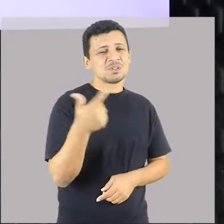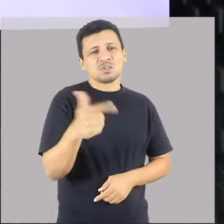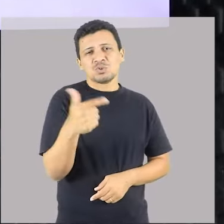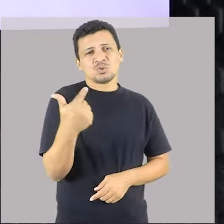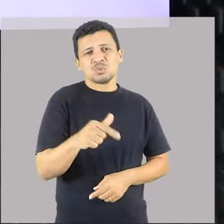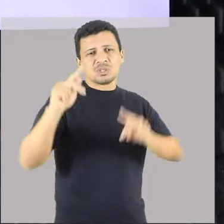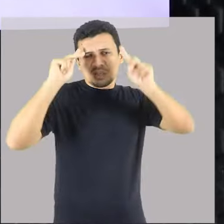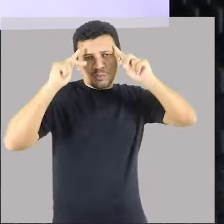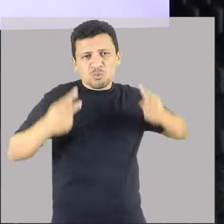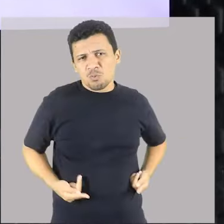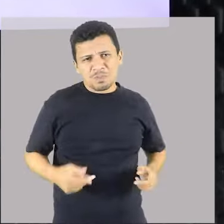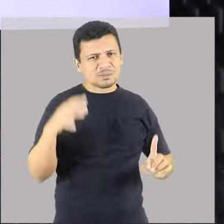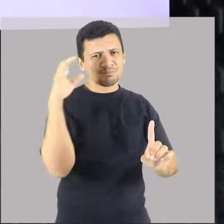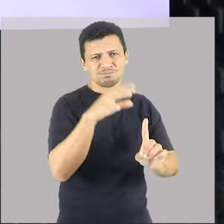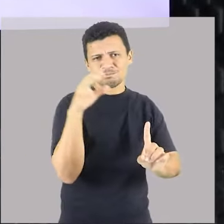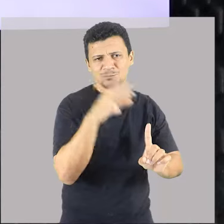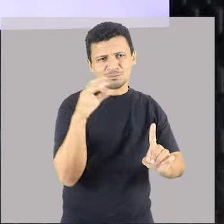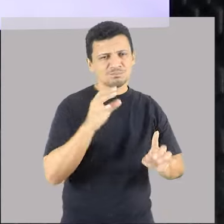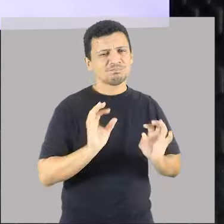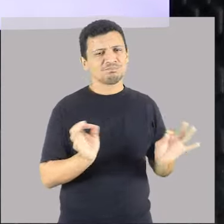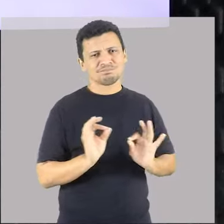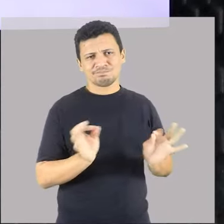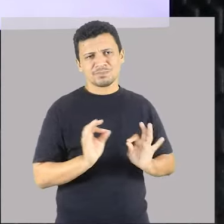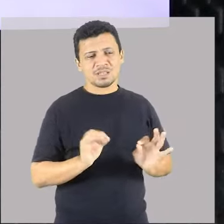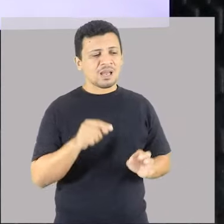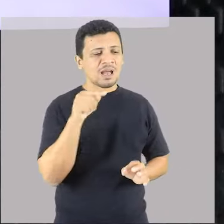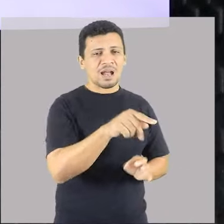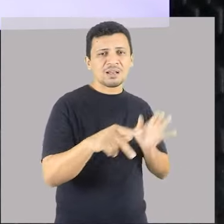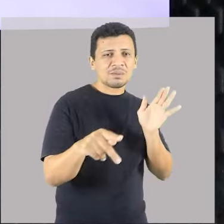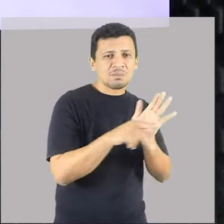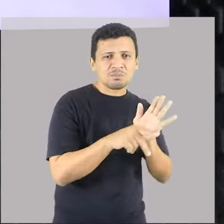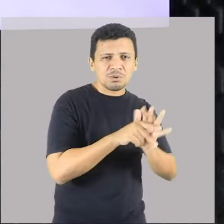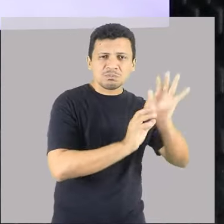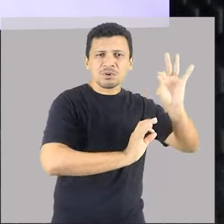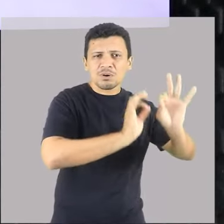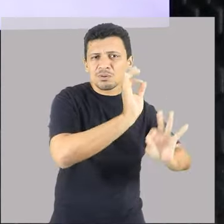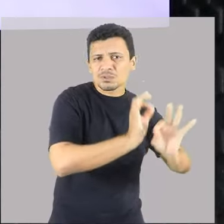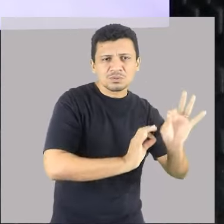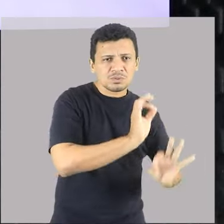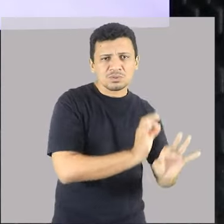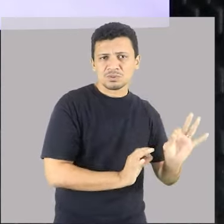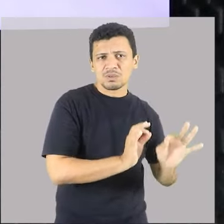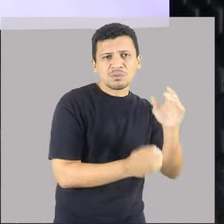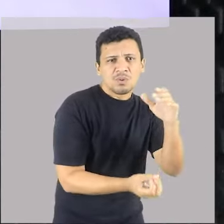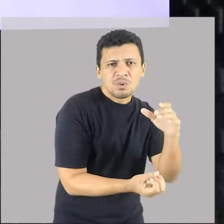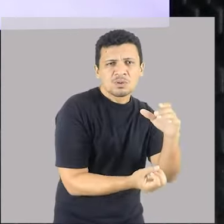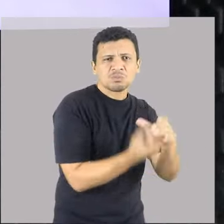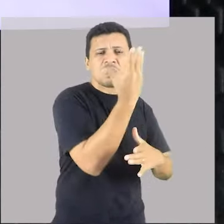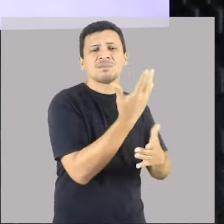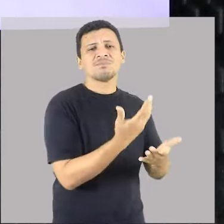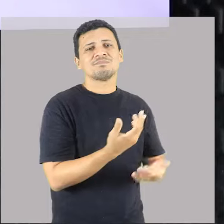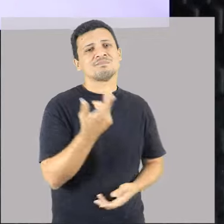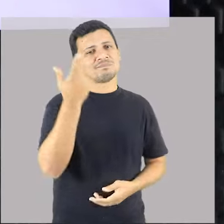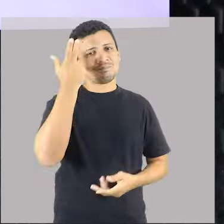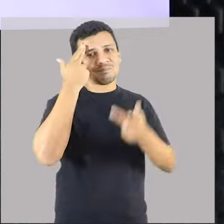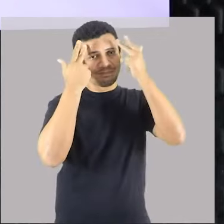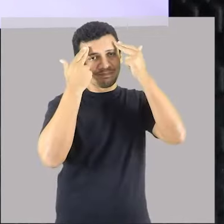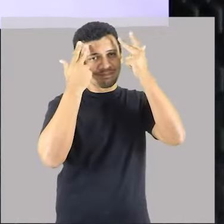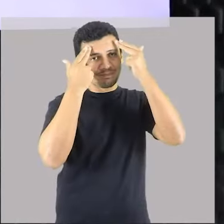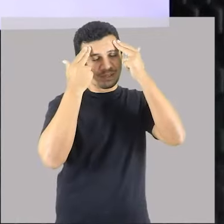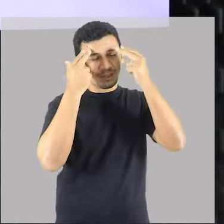forma do ser humano Então as configurações que vão se remeter a esse espaço ainda são as suas configurações originais naturais